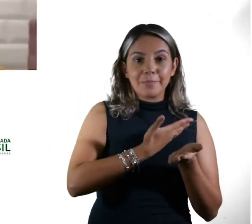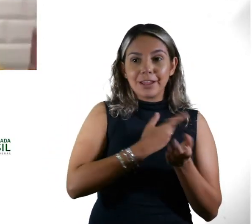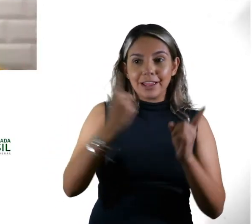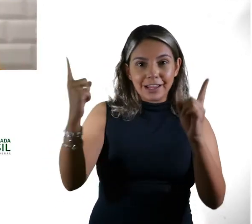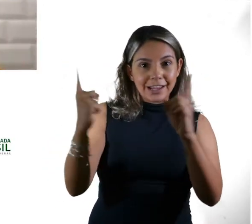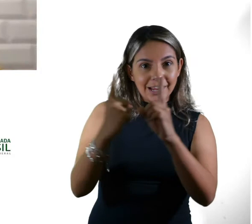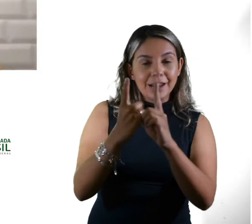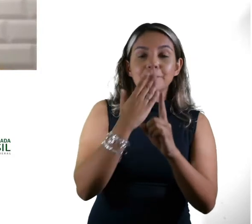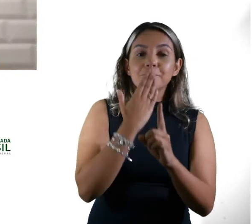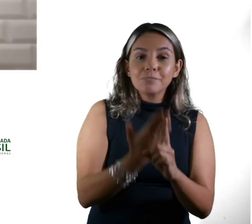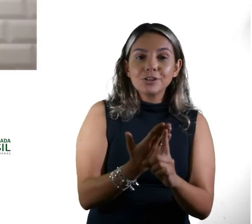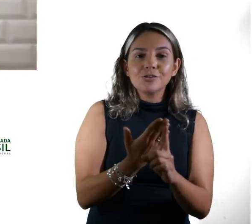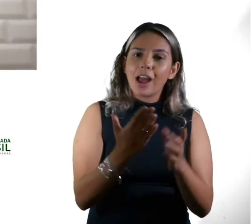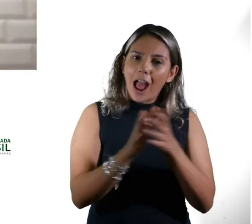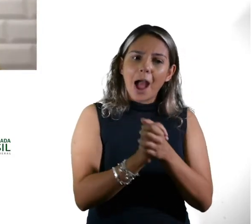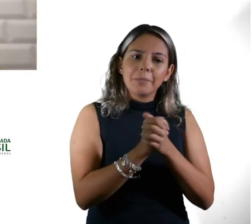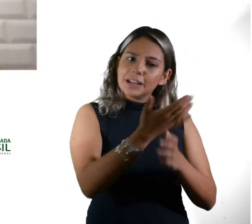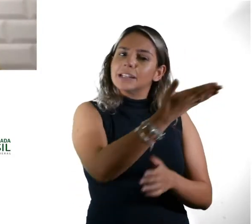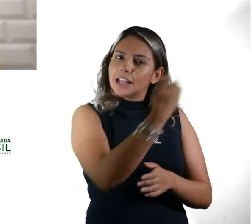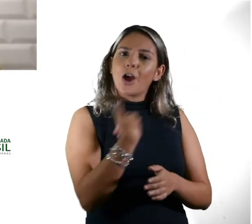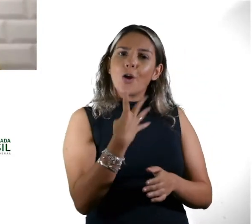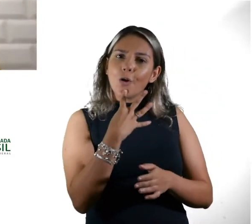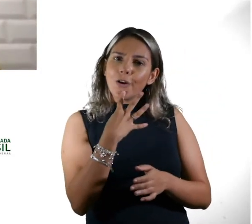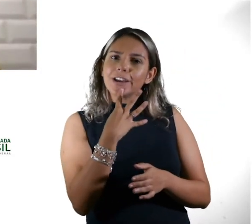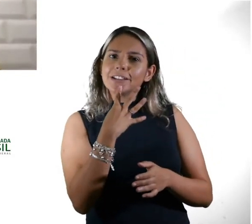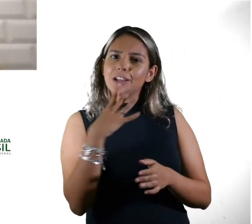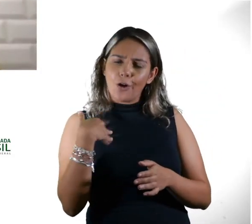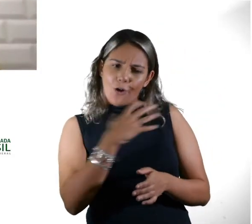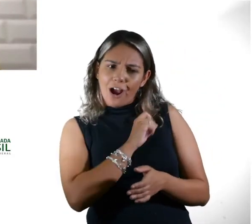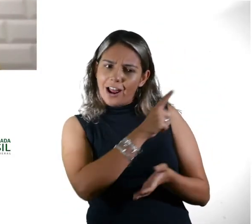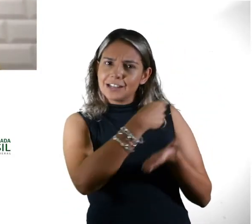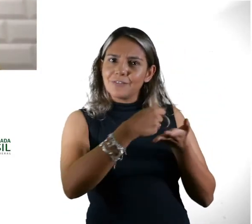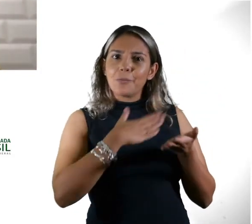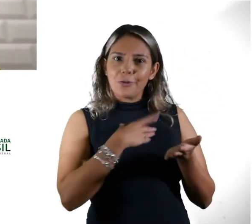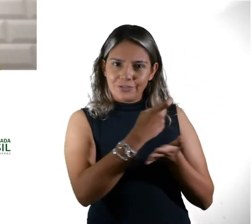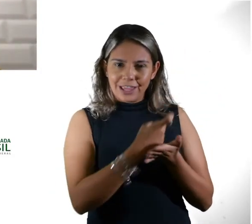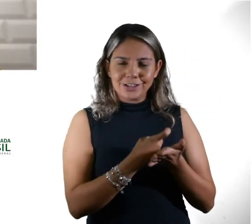fotografia desse momento. Estamos os dois com umas barbas enormes, muito